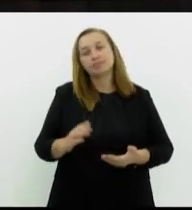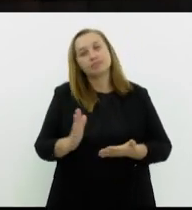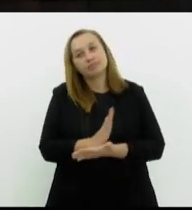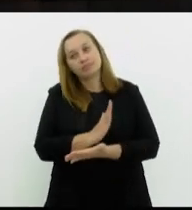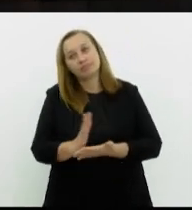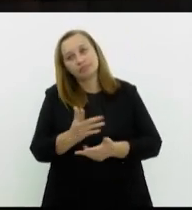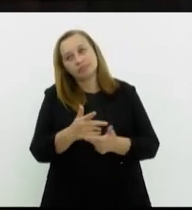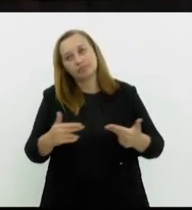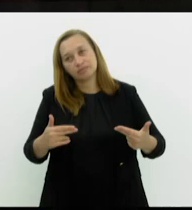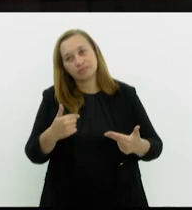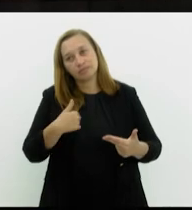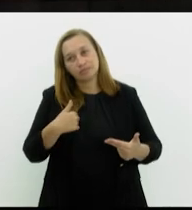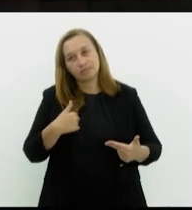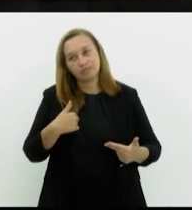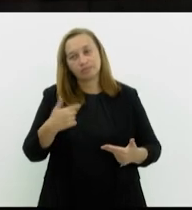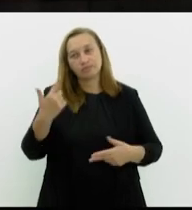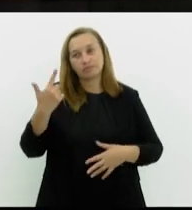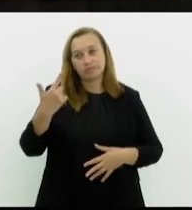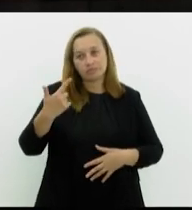vezes fui reeleito.